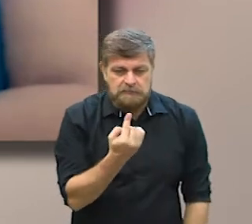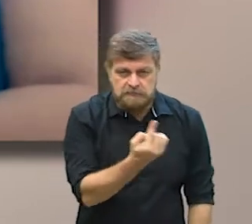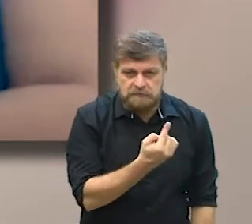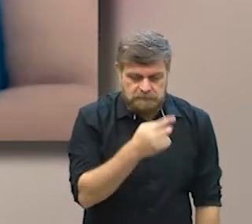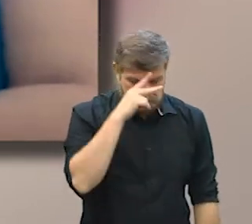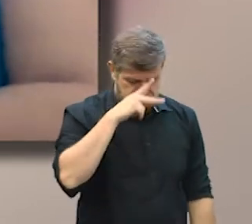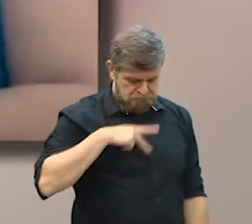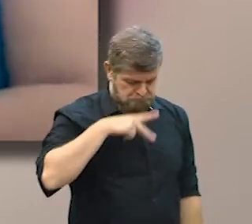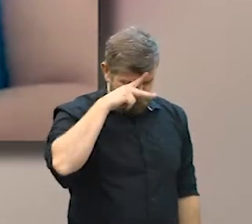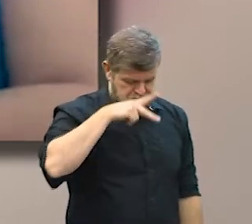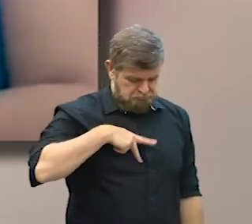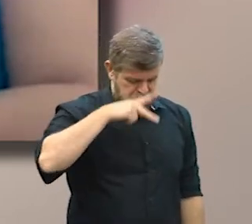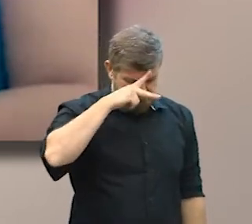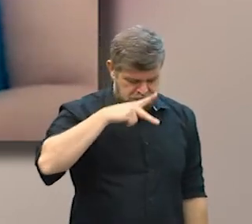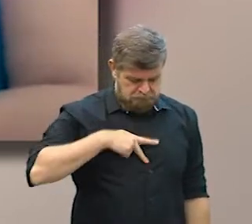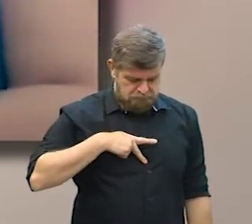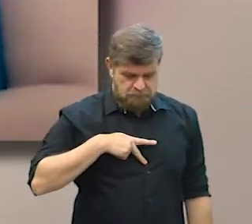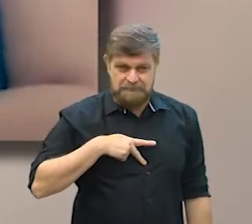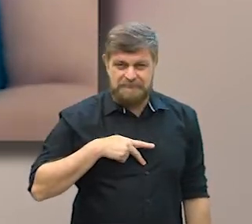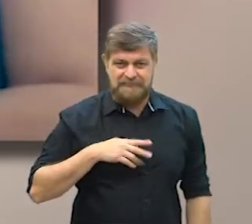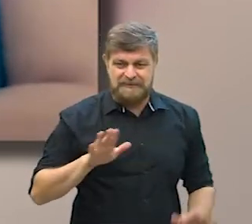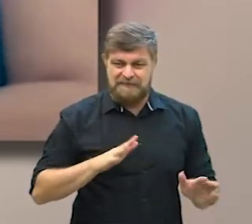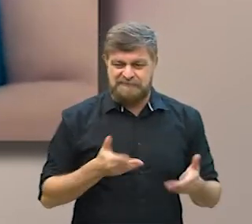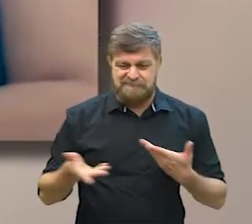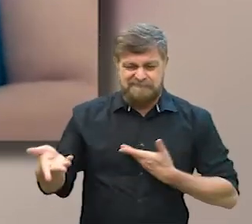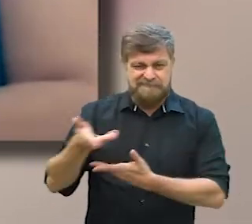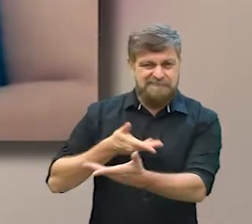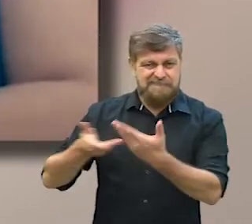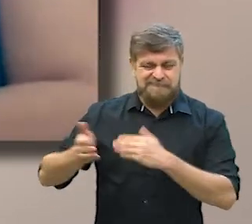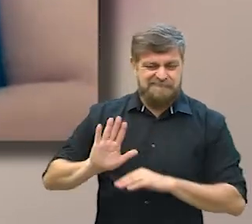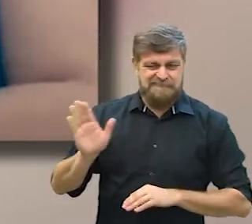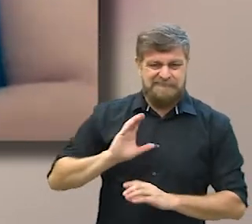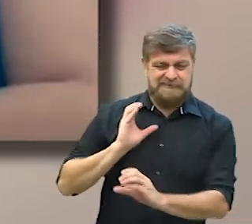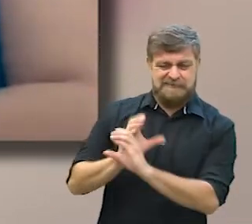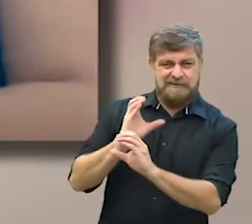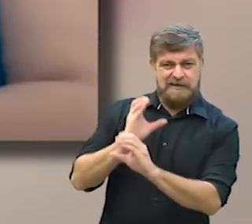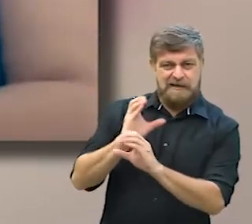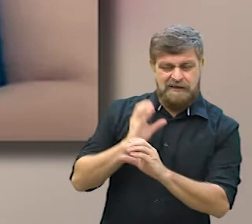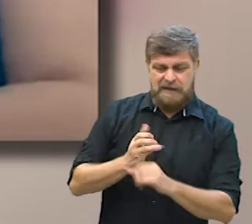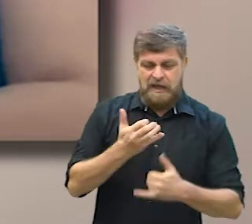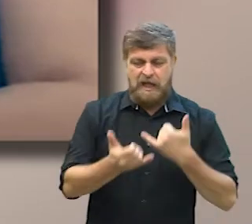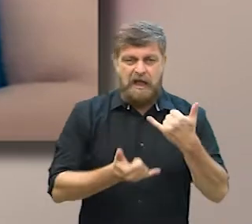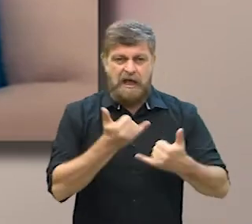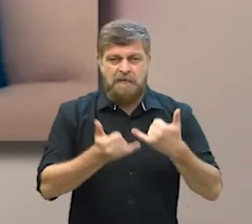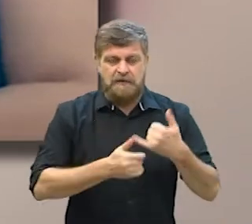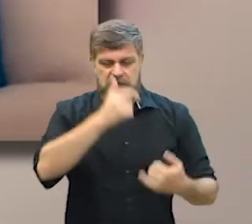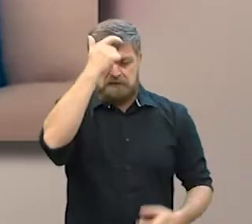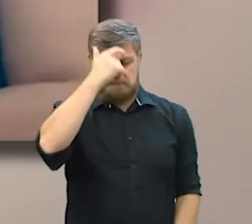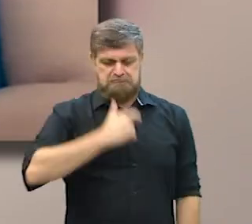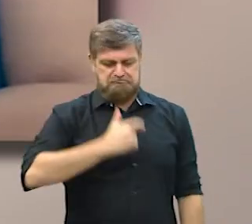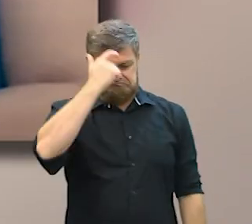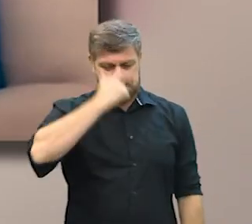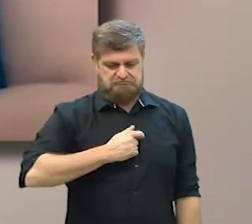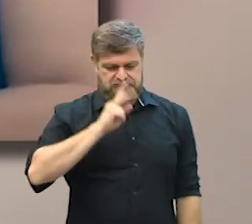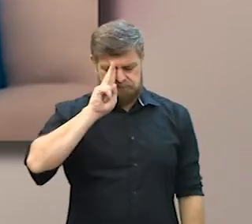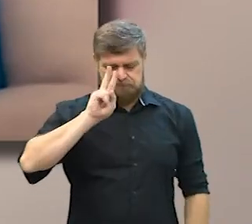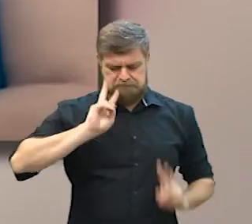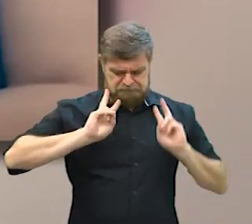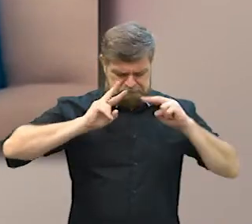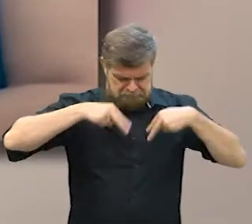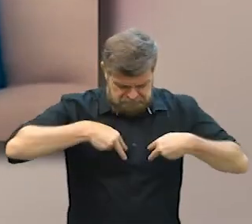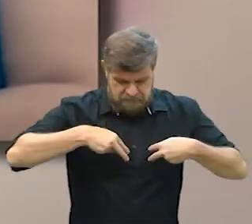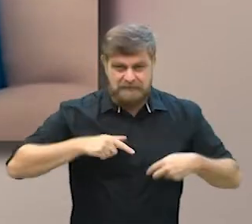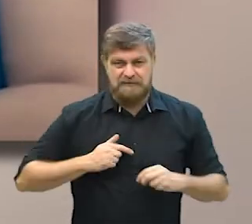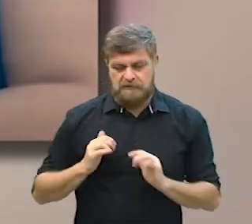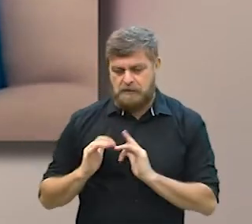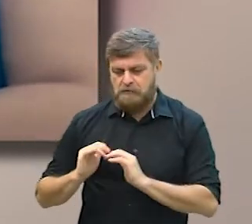brincar sozinha, ela não compartilha, né? Não só o brinquedo, como também a brincadeira, mas não é aquilo que